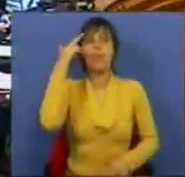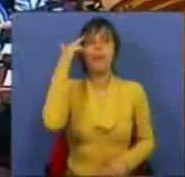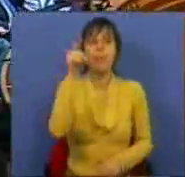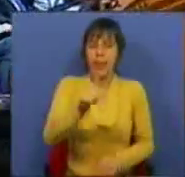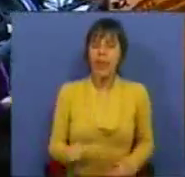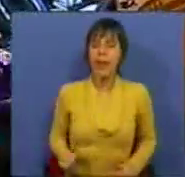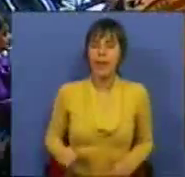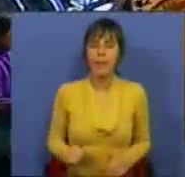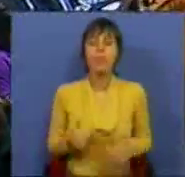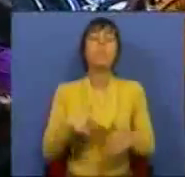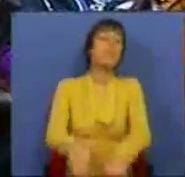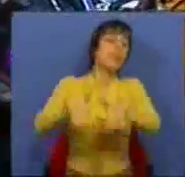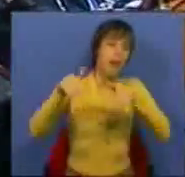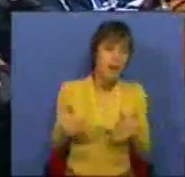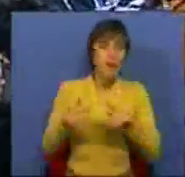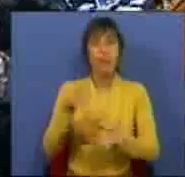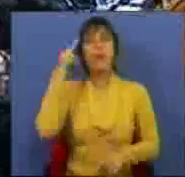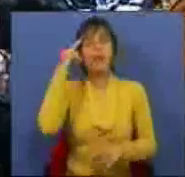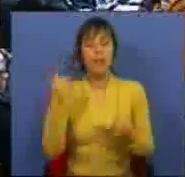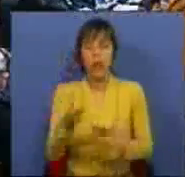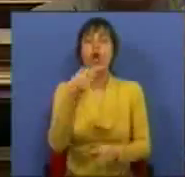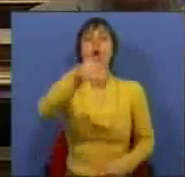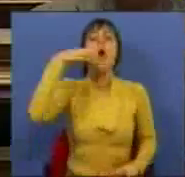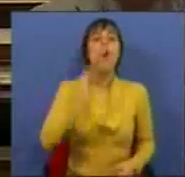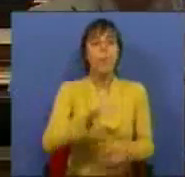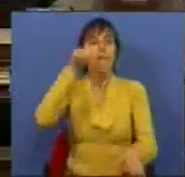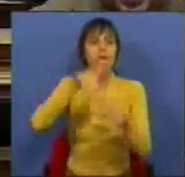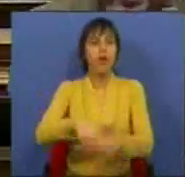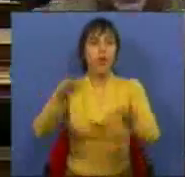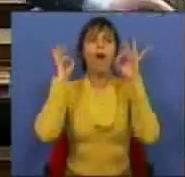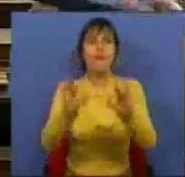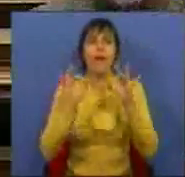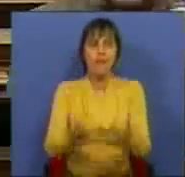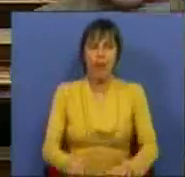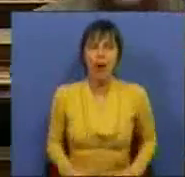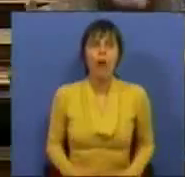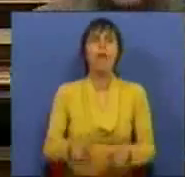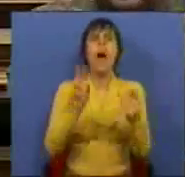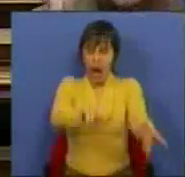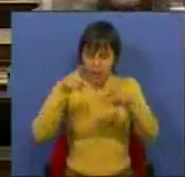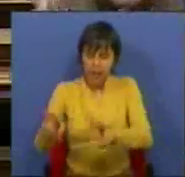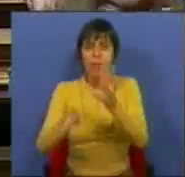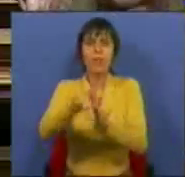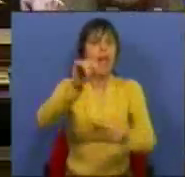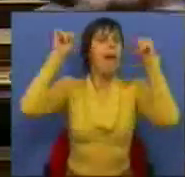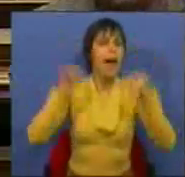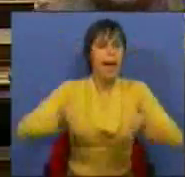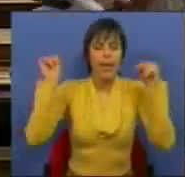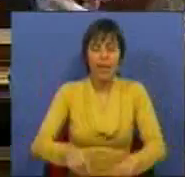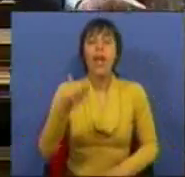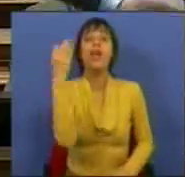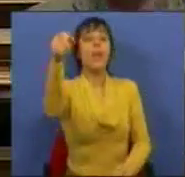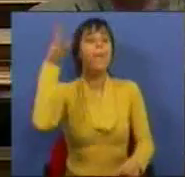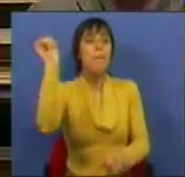Madeira! Abstivemos-nos na Madeira e o Partido Socialista votou a favor. Alterámos a lei aqui e o